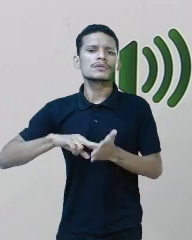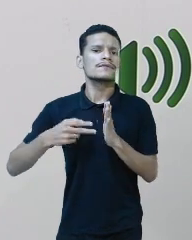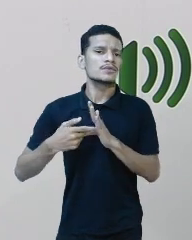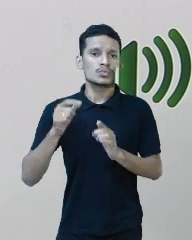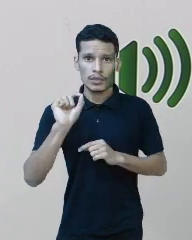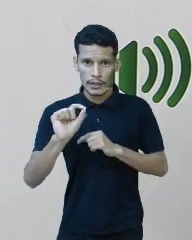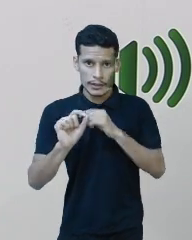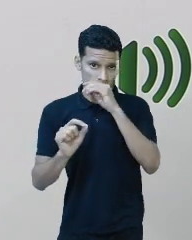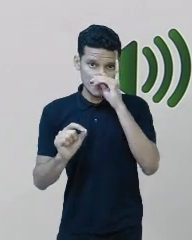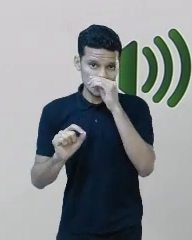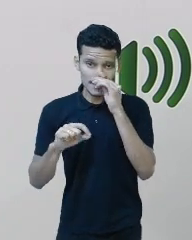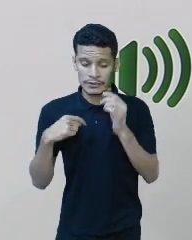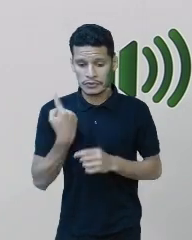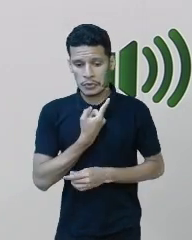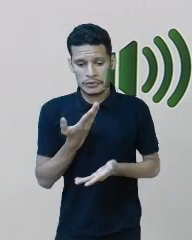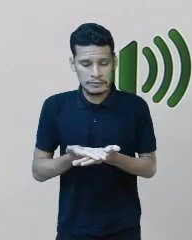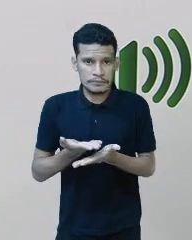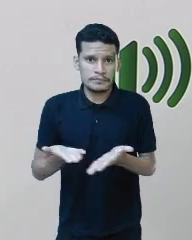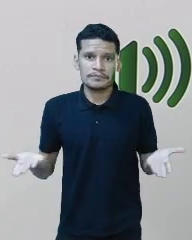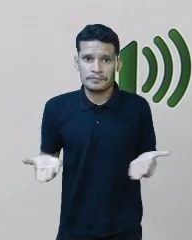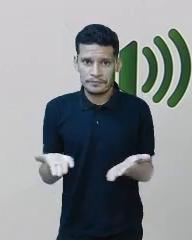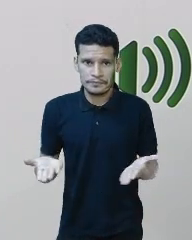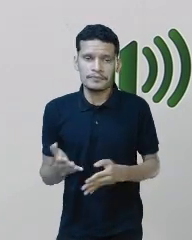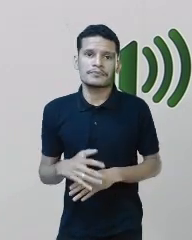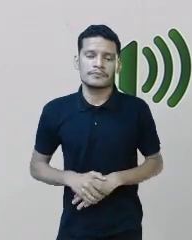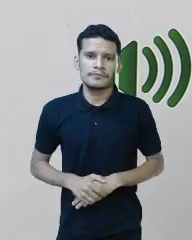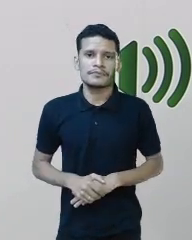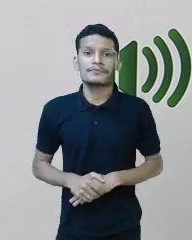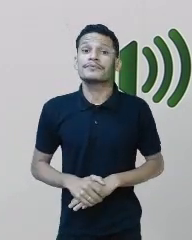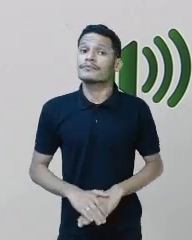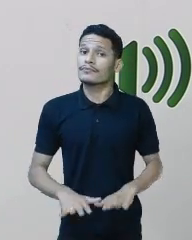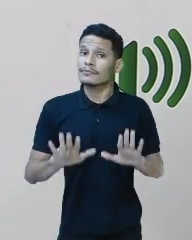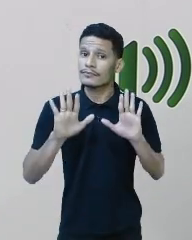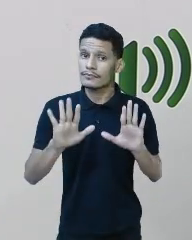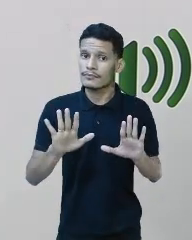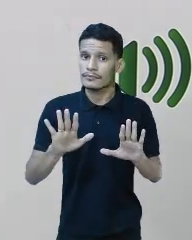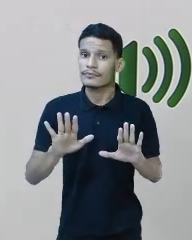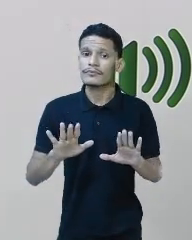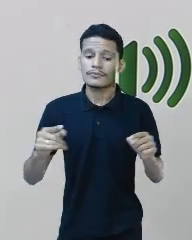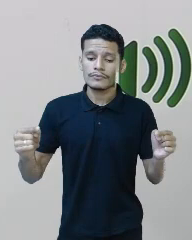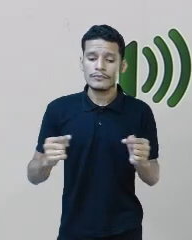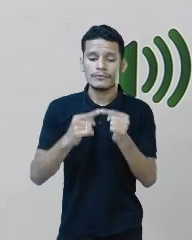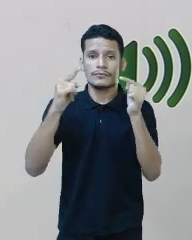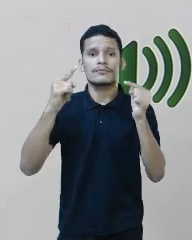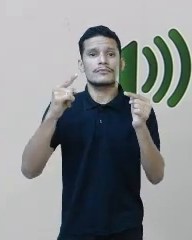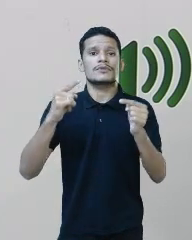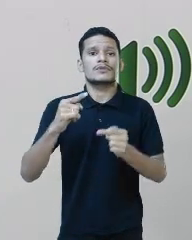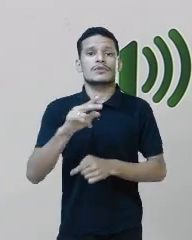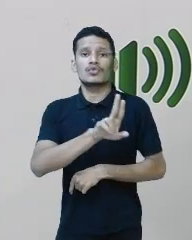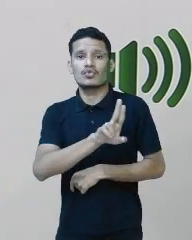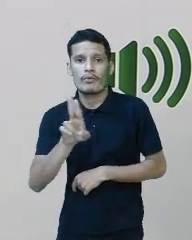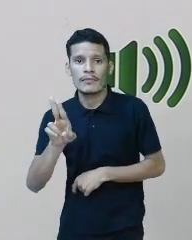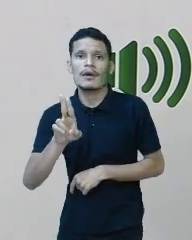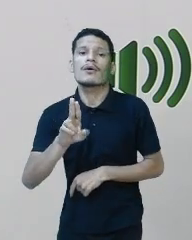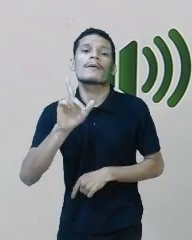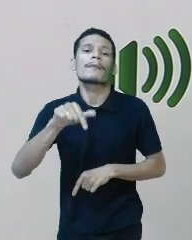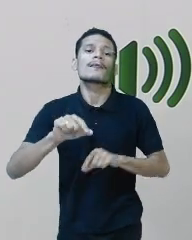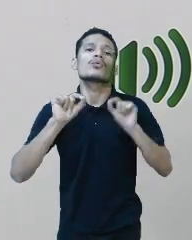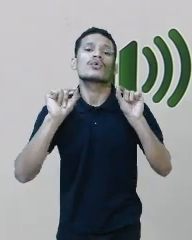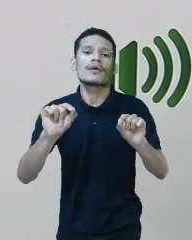A gente vai descobrir isso agora. Tá? Então, a concordância nominal se refere